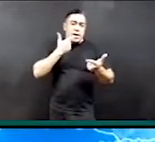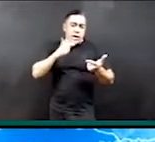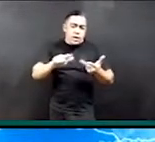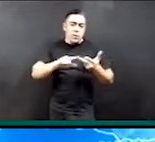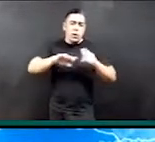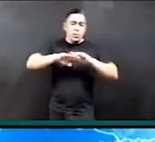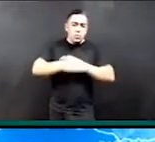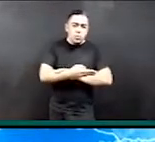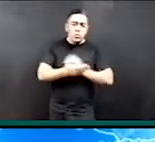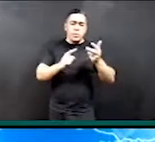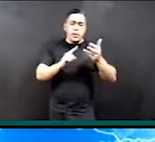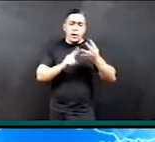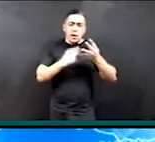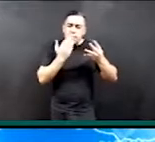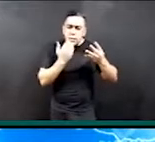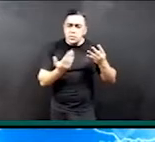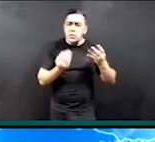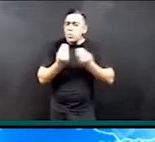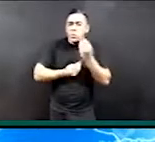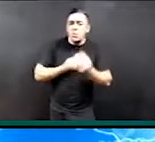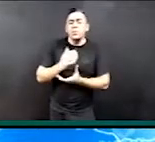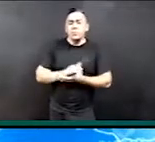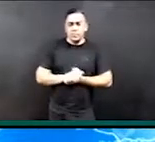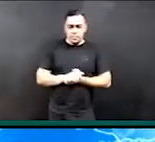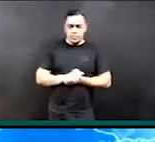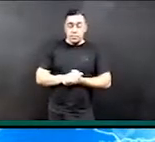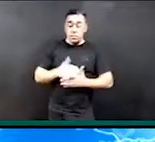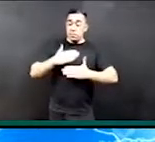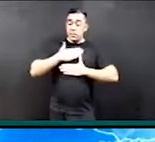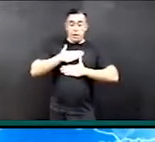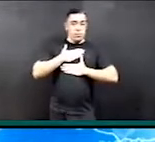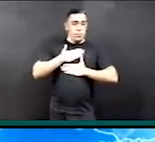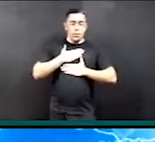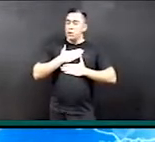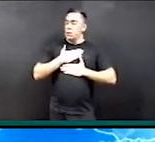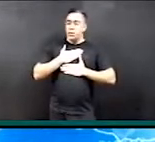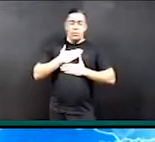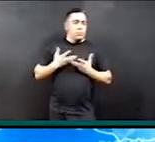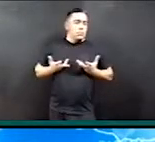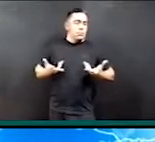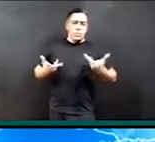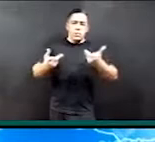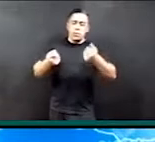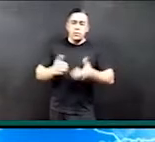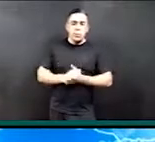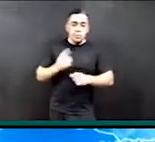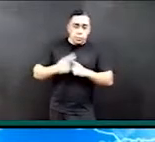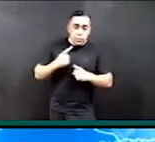costumes, a alimentação? Como que é essa história? Para mim foi espetacular. Eu costumo dizer que